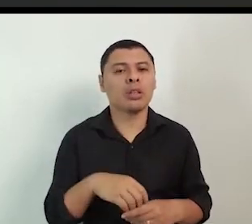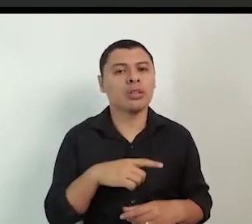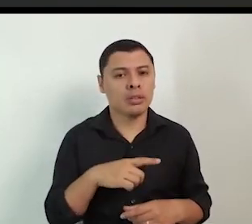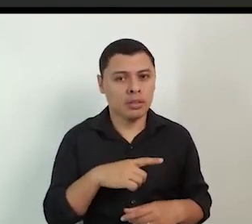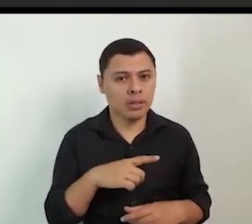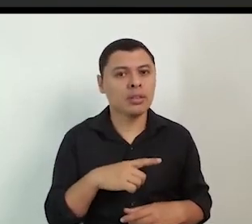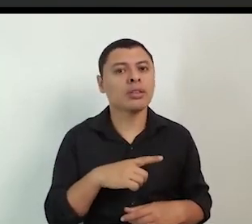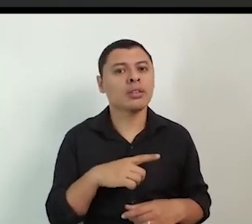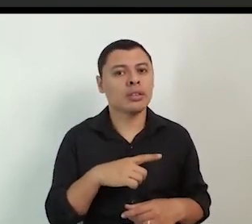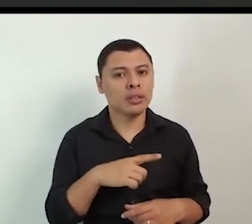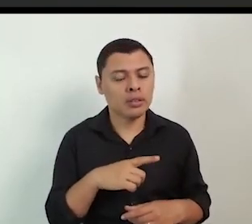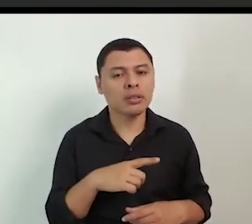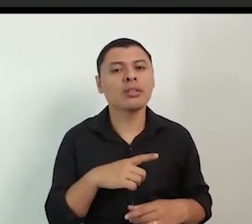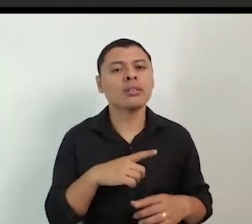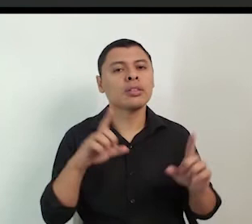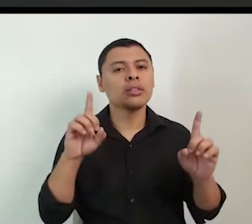certos transtornos